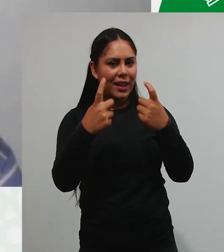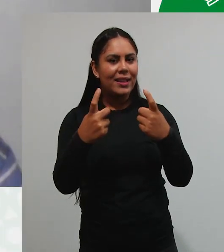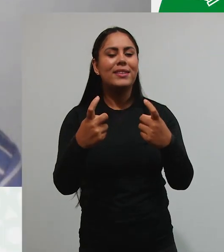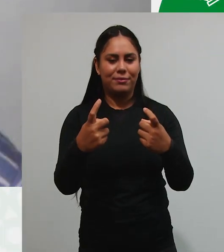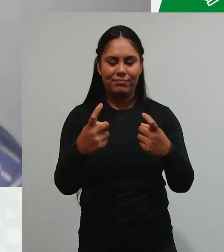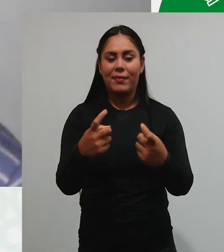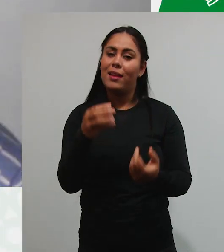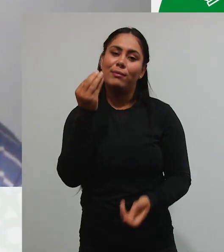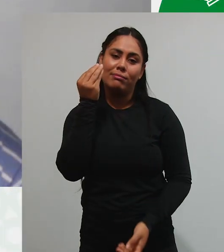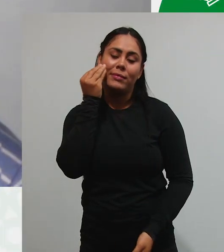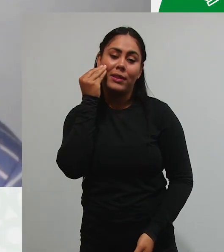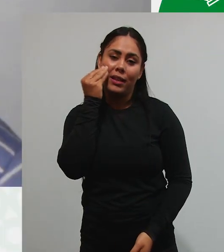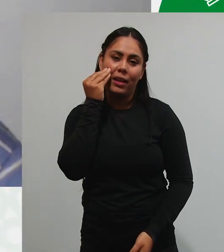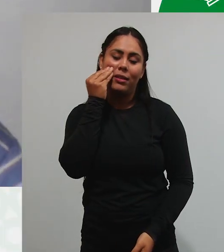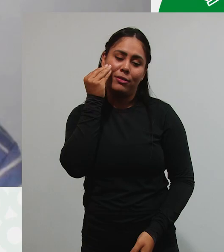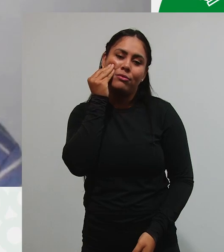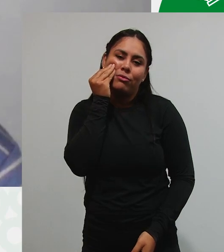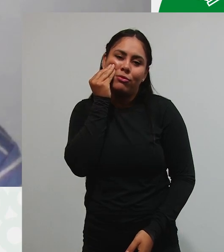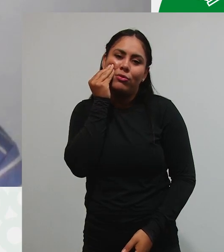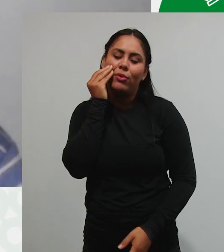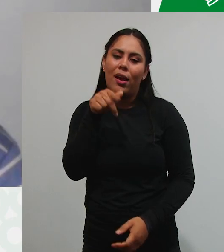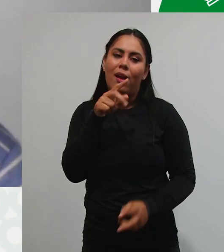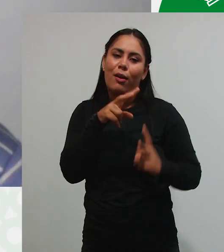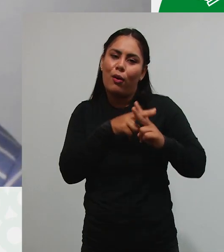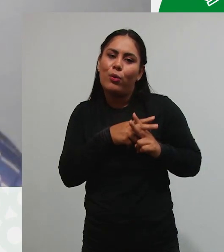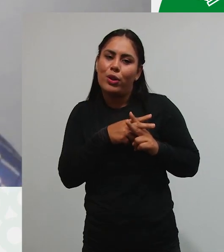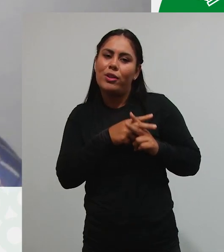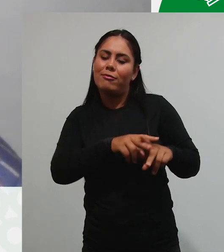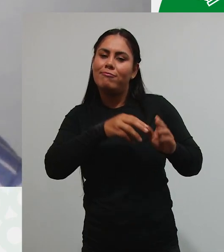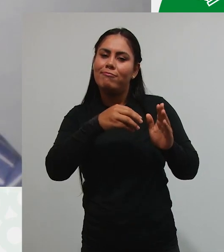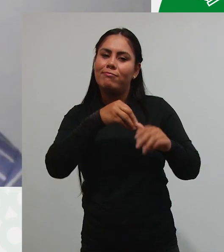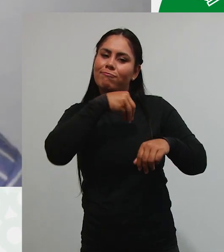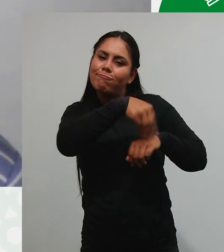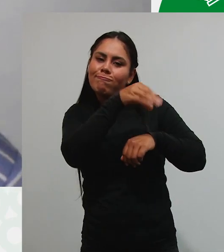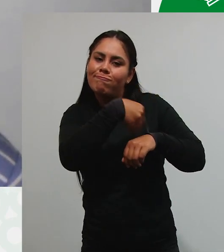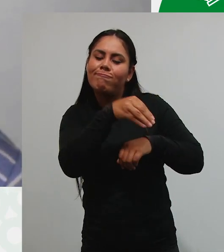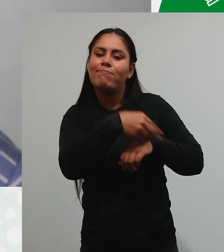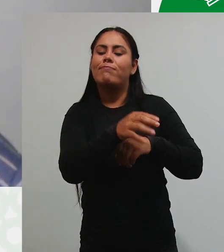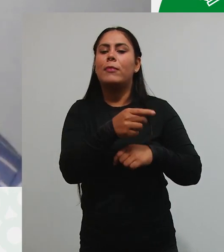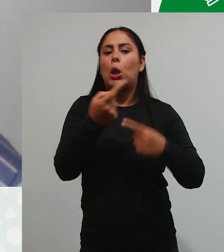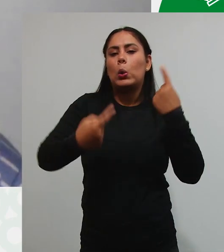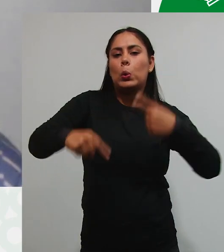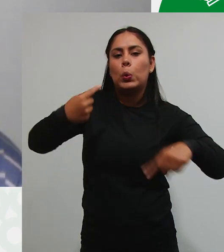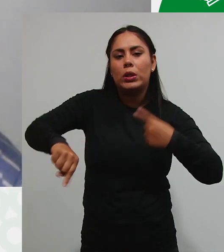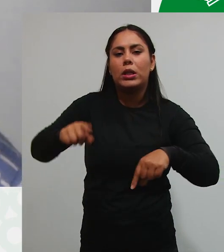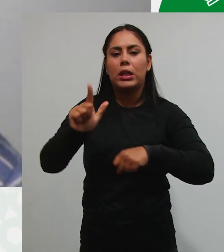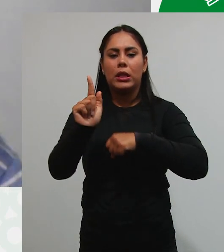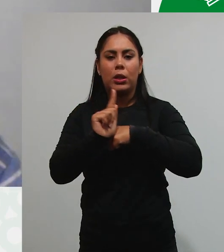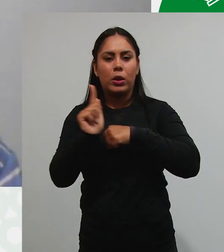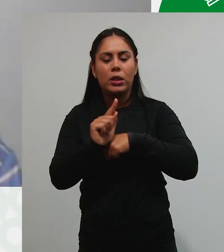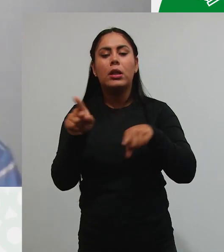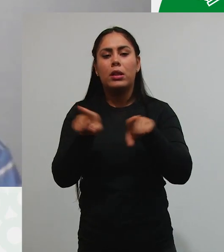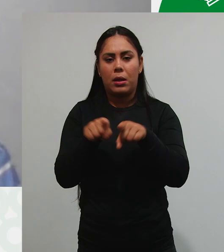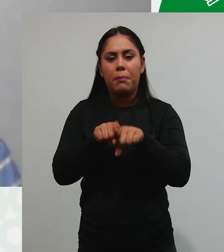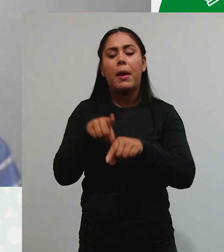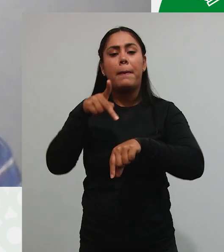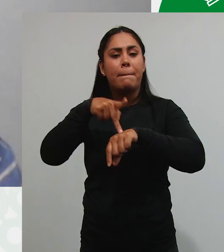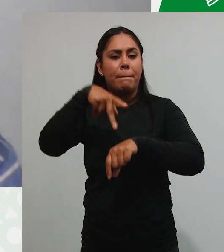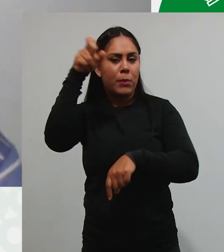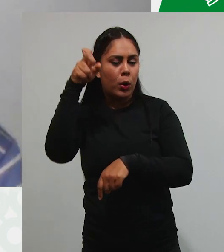né? Eu tento trazer isso para a Universidade Federal de Rondônia o tempo todo e discutir, não só na graduação, mas também